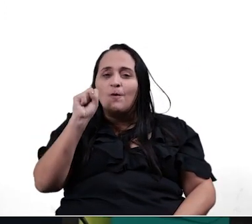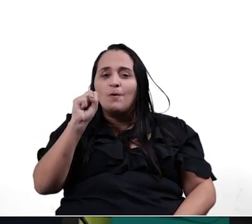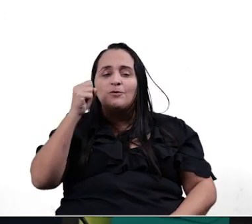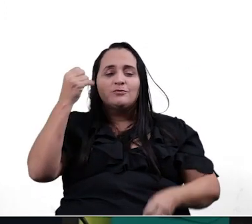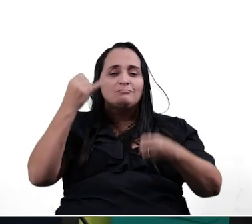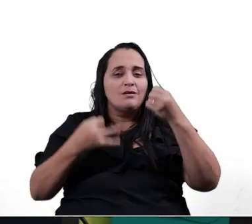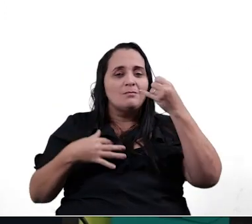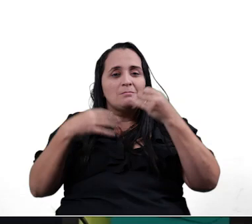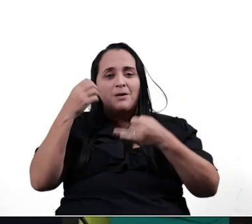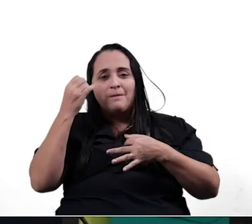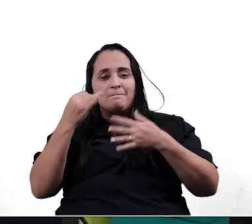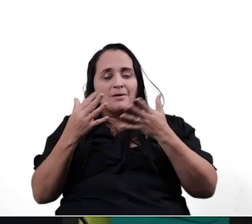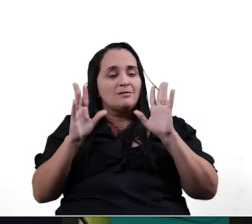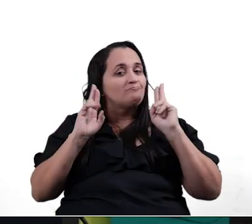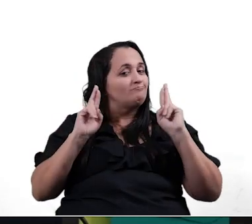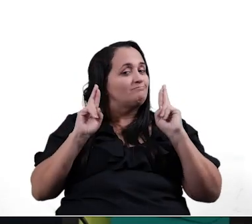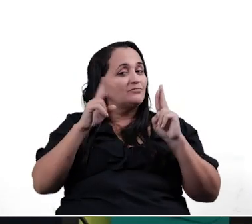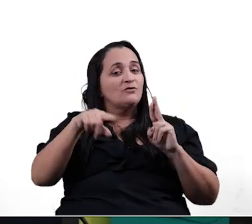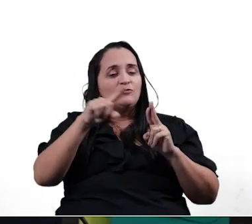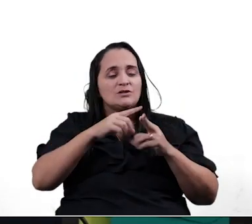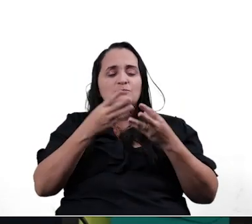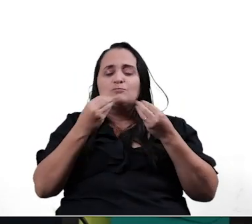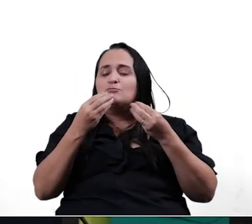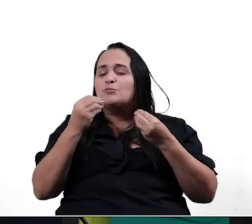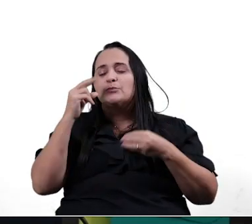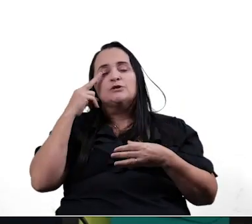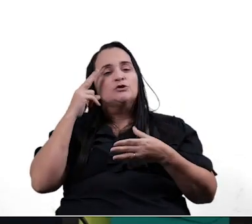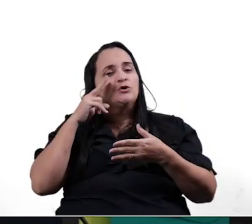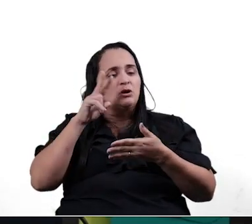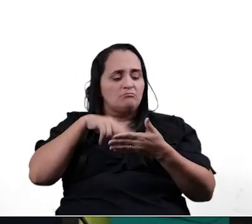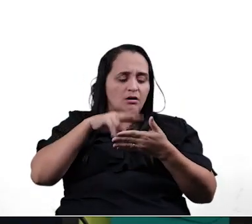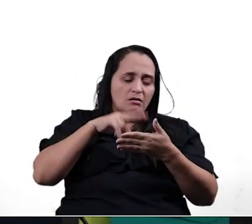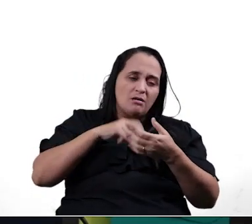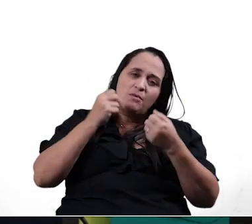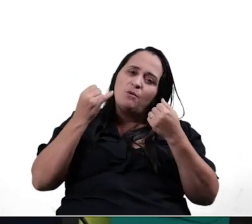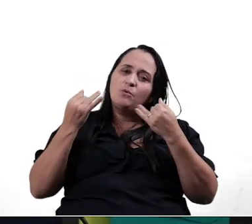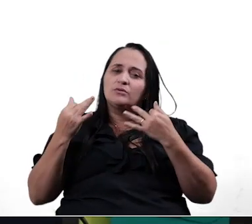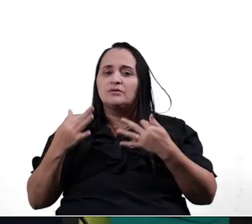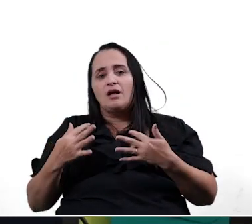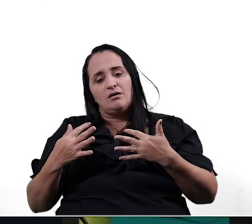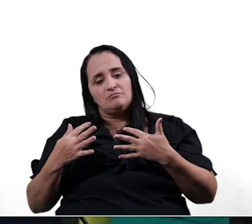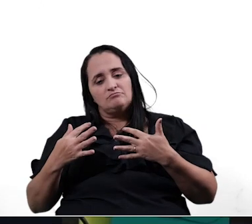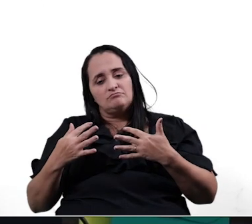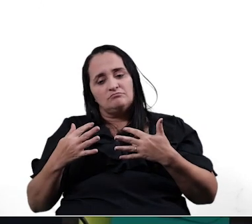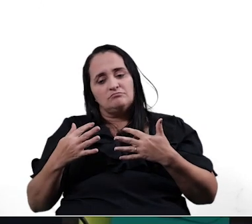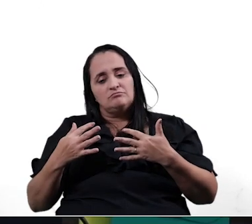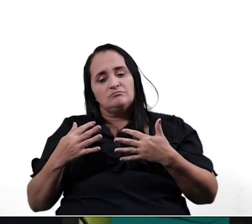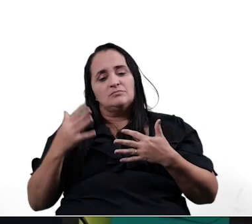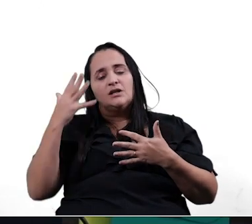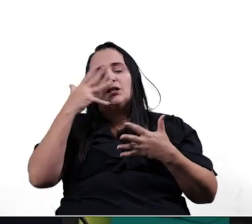Espero que vocês tenham muitas histórias para ler, muitas histórias para contar e que tenha